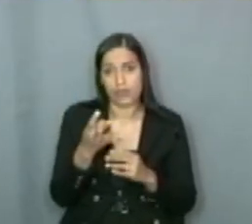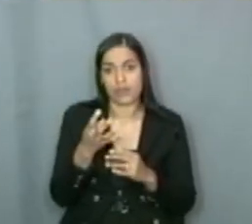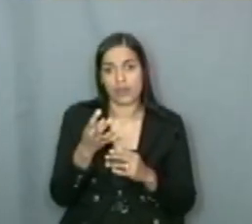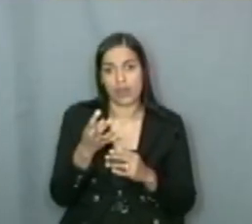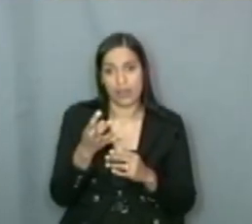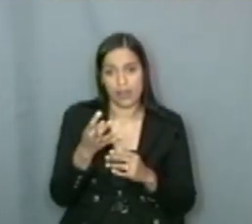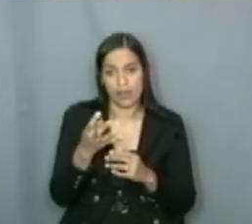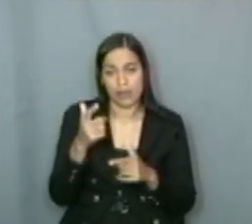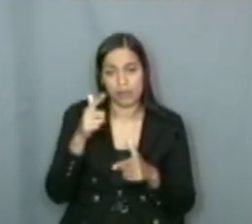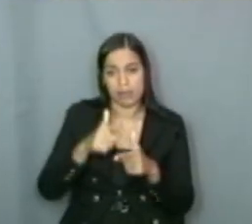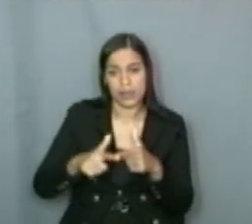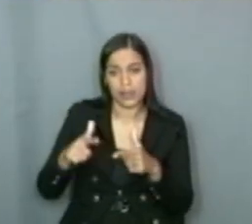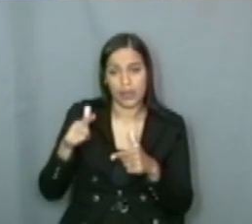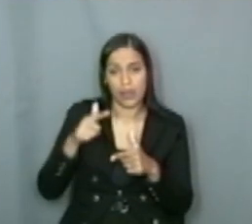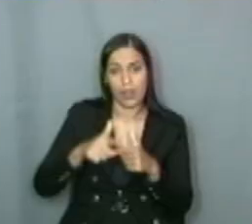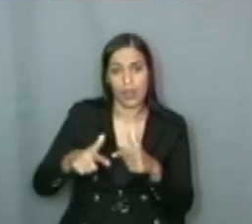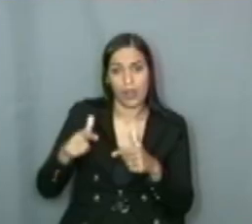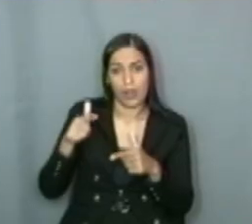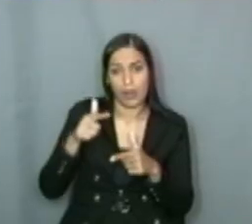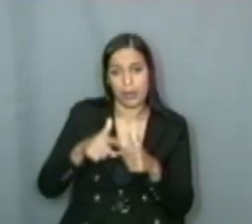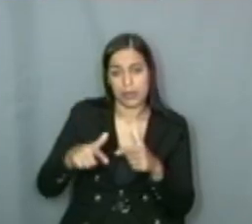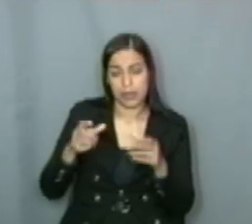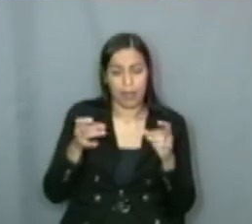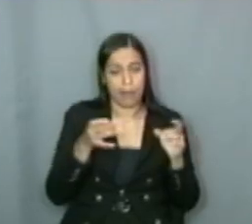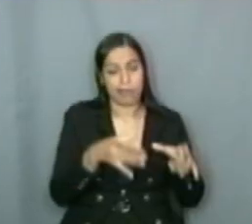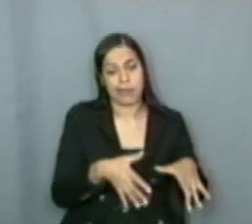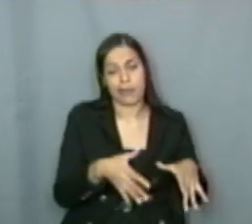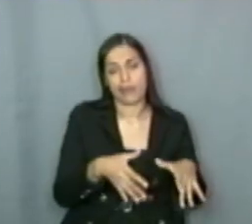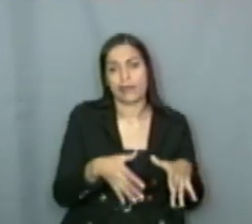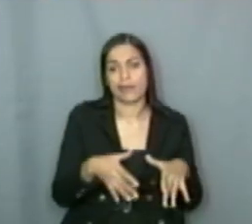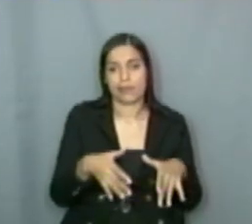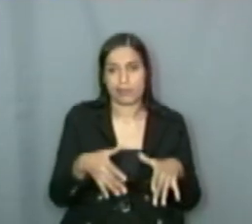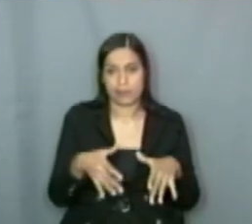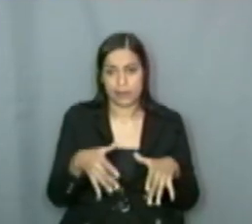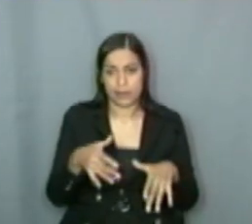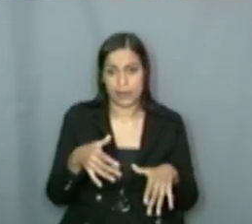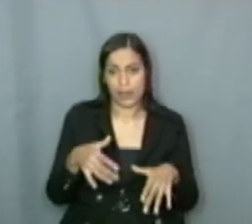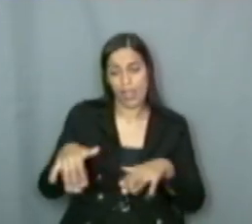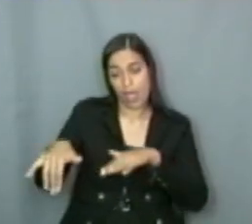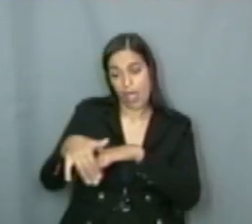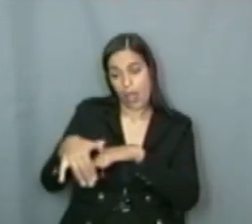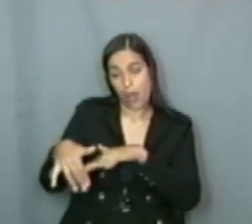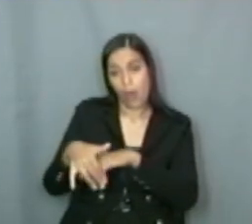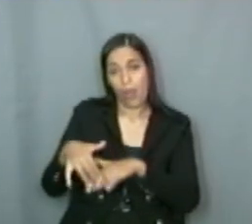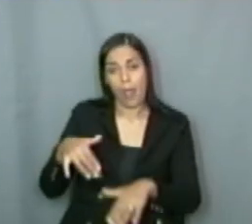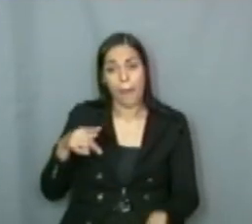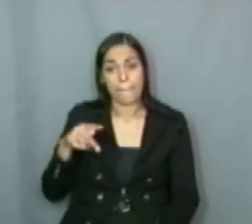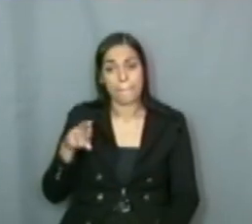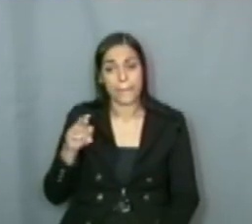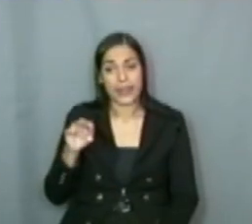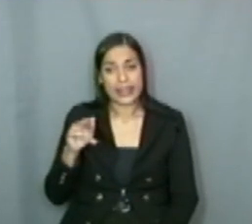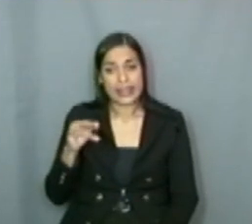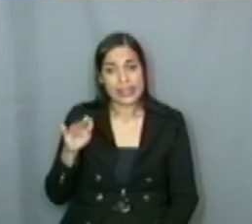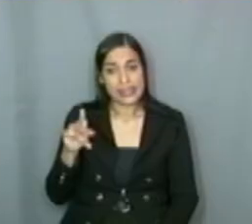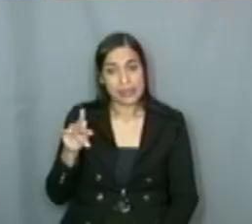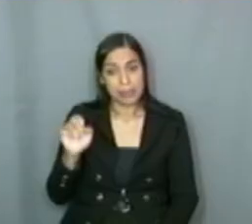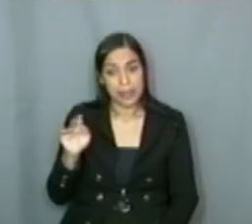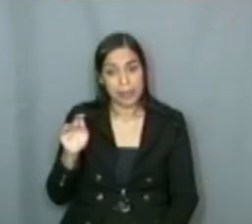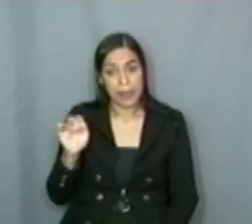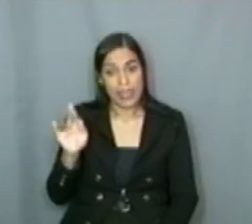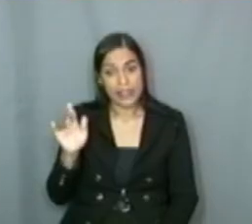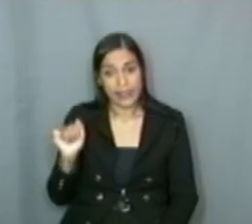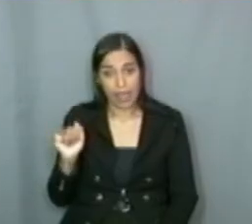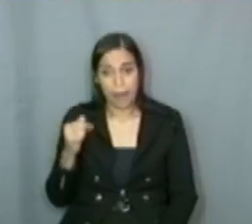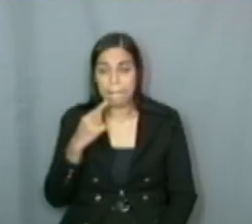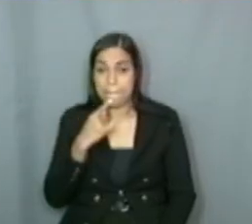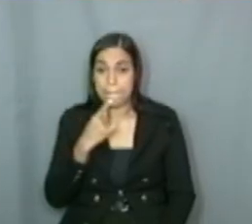acúmulo recorrente e descarte irregular de resíduos na primeira travessa Príncipe da Beira, que fica próximo à quadra